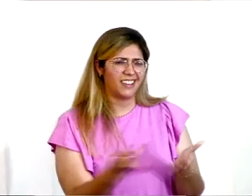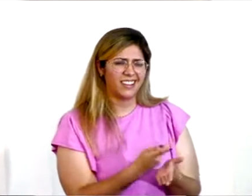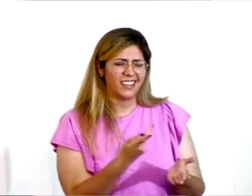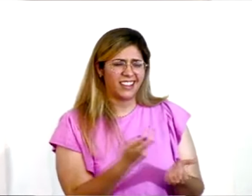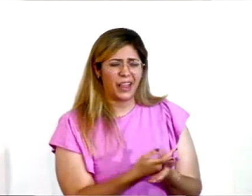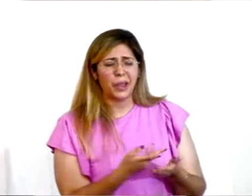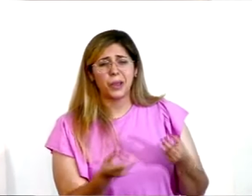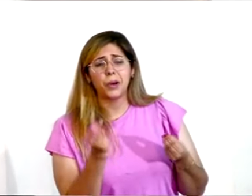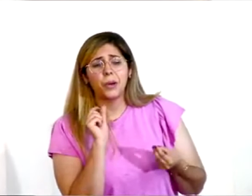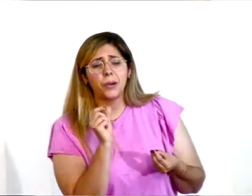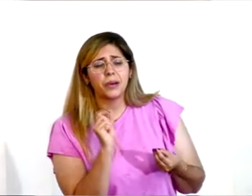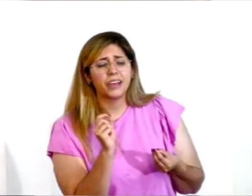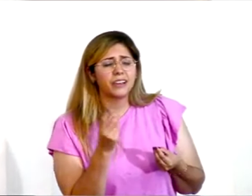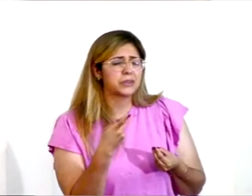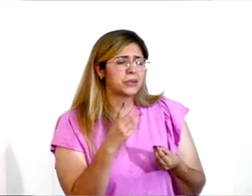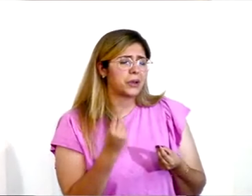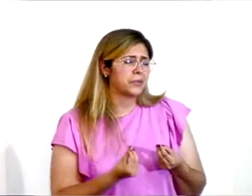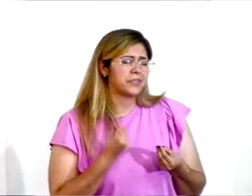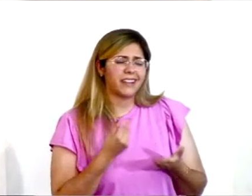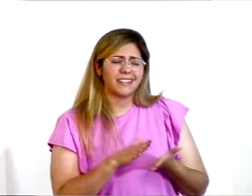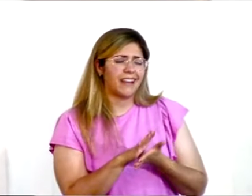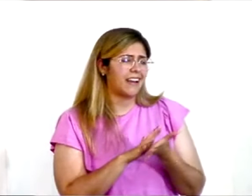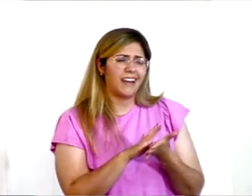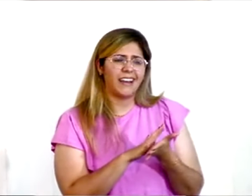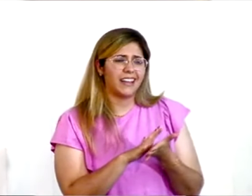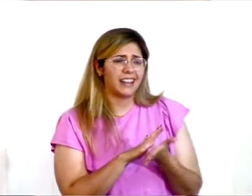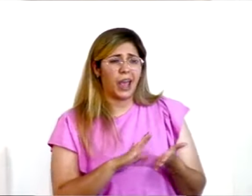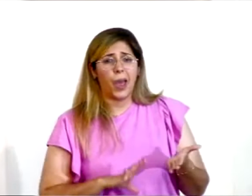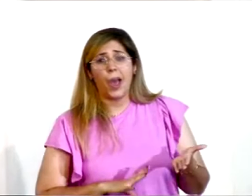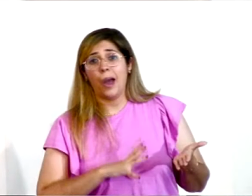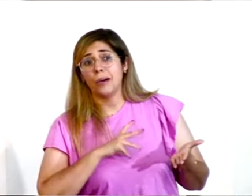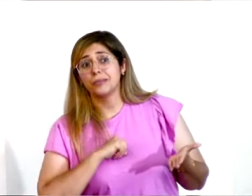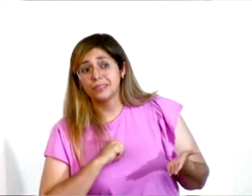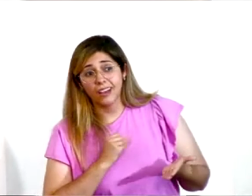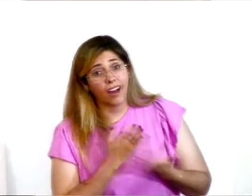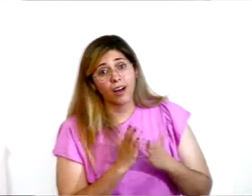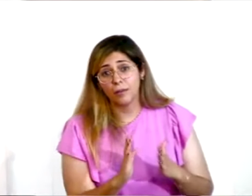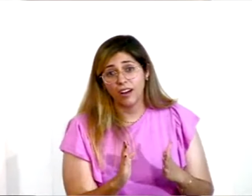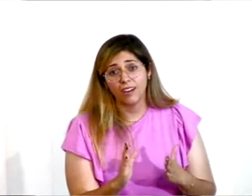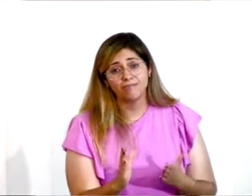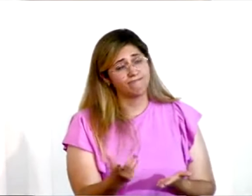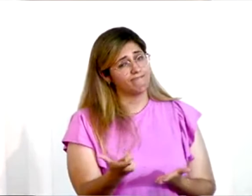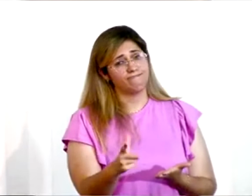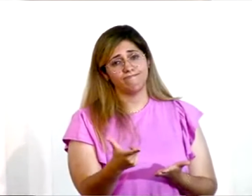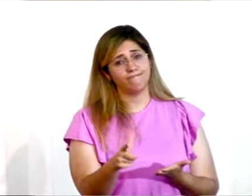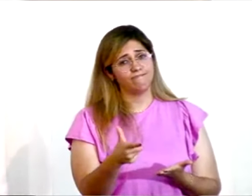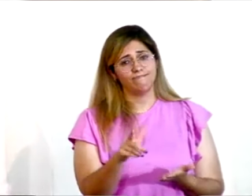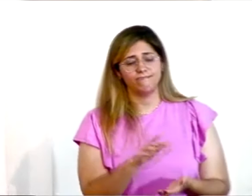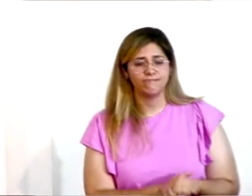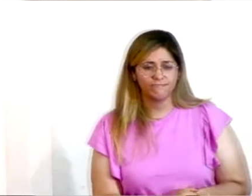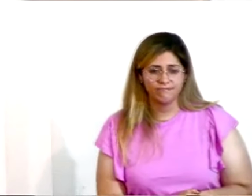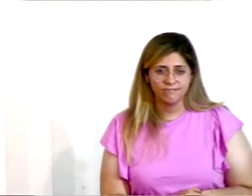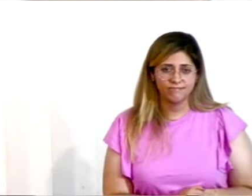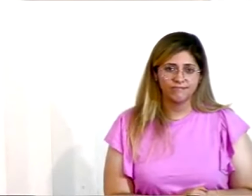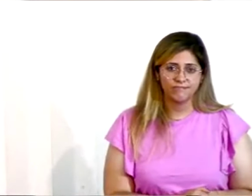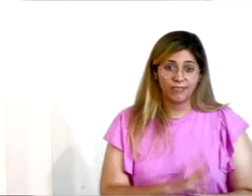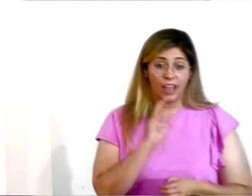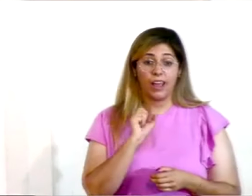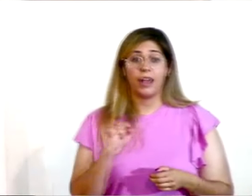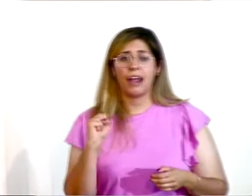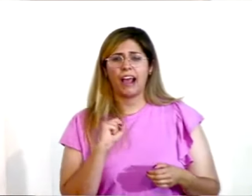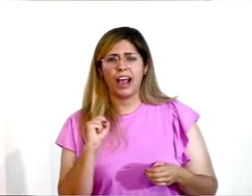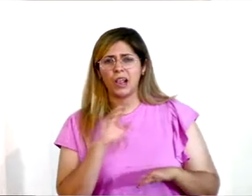para você, Saulo? Saulo, seu ódio vai ser saciado, Saulo? Saulo, você estará cumprindo